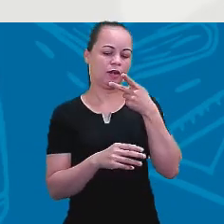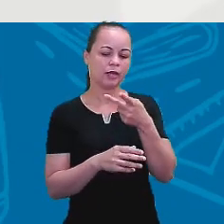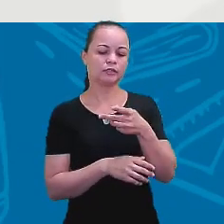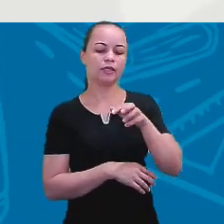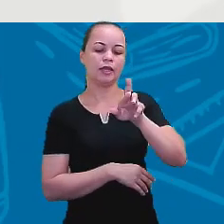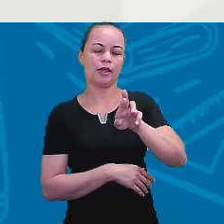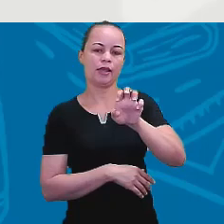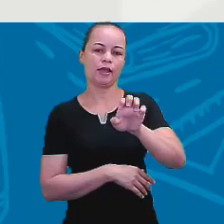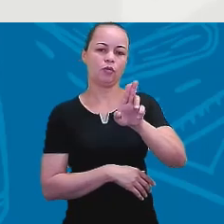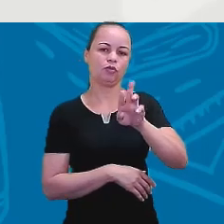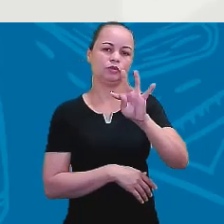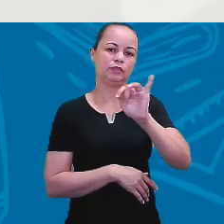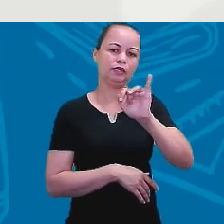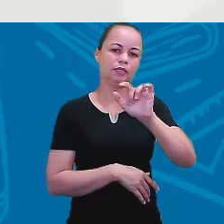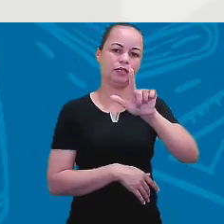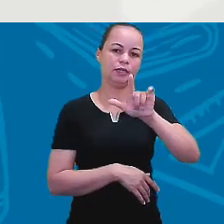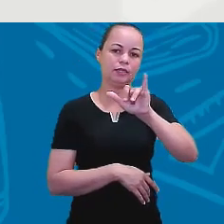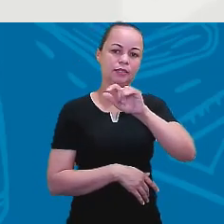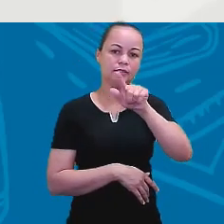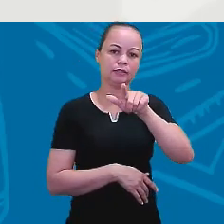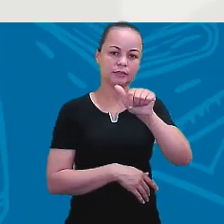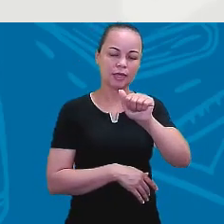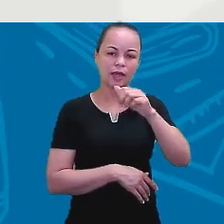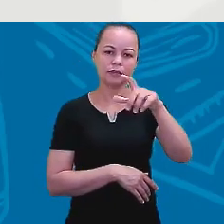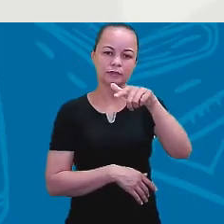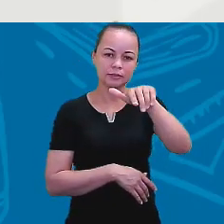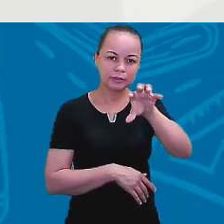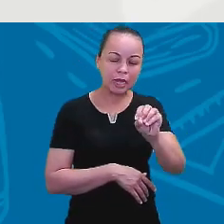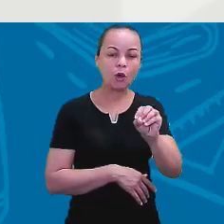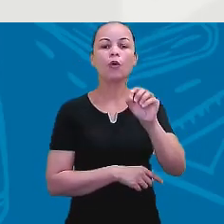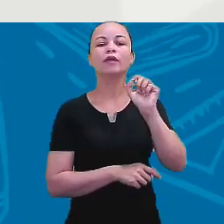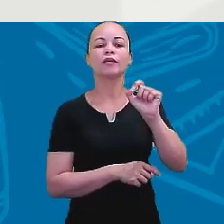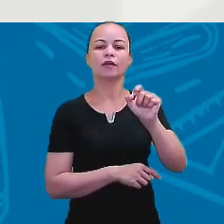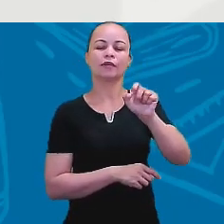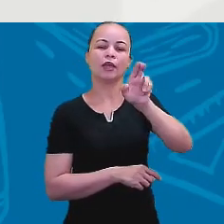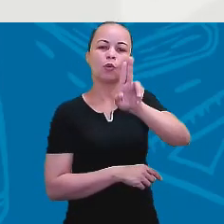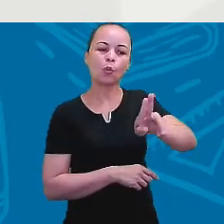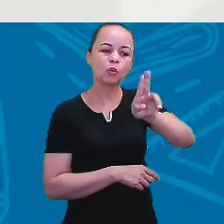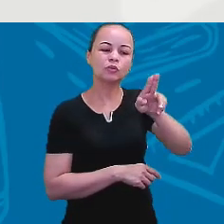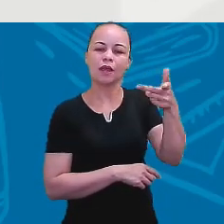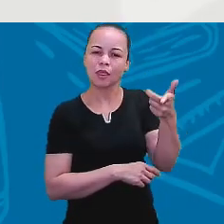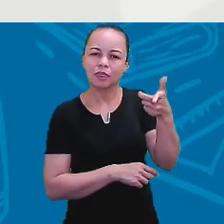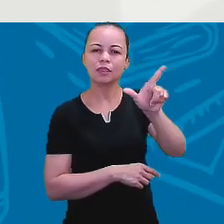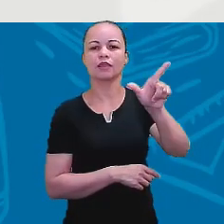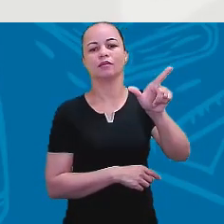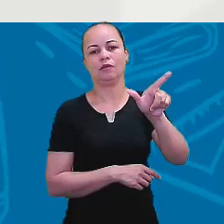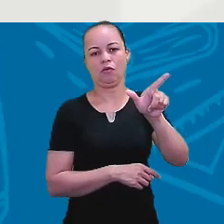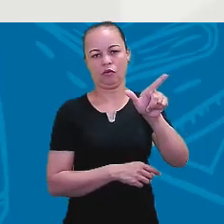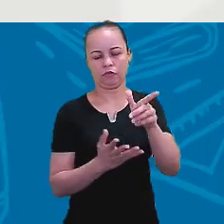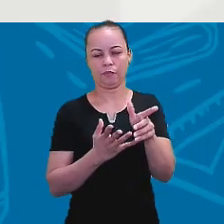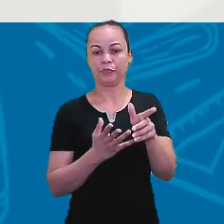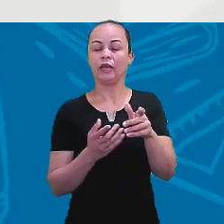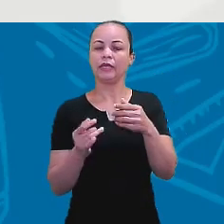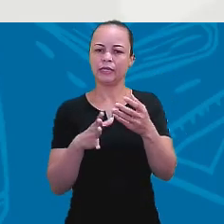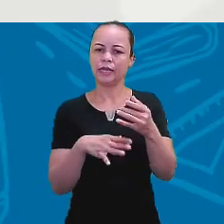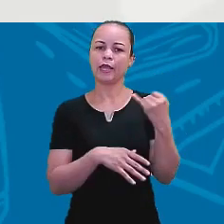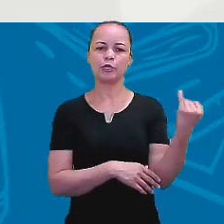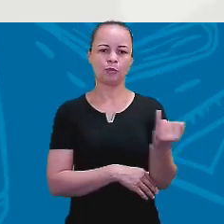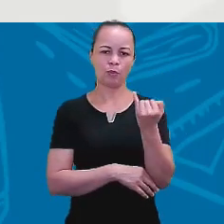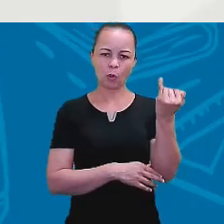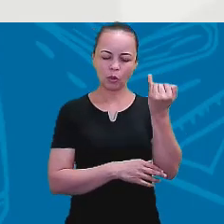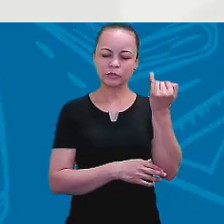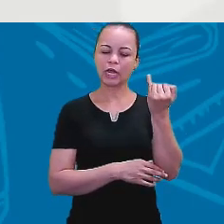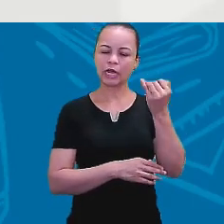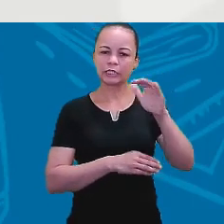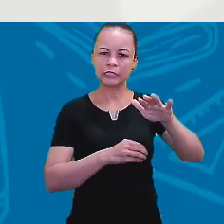reutilização, tá certo? Que também é uma prática muito importante, uma prática ecologicamente sustentável.